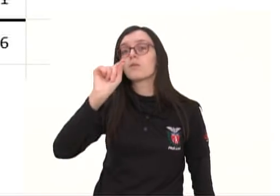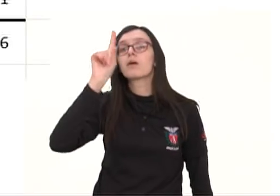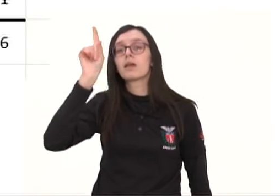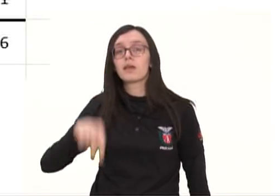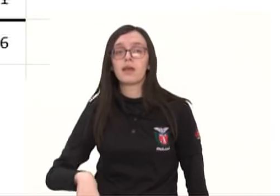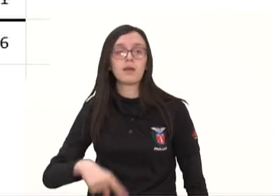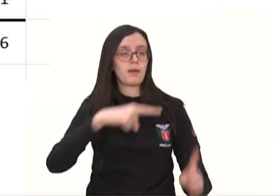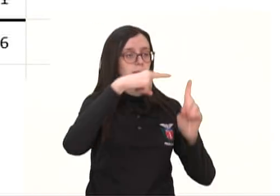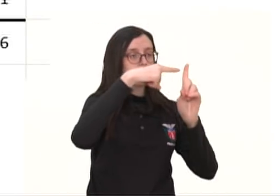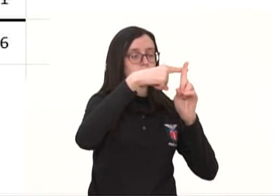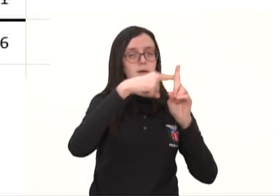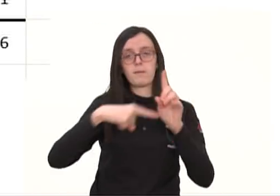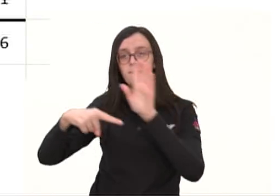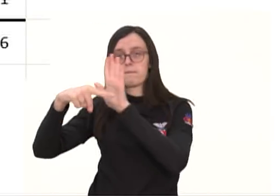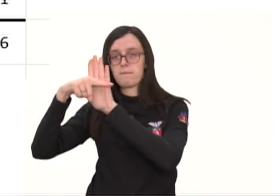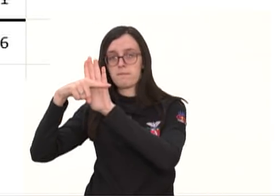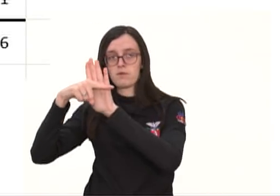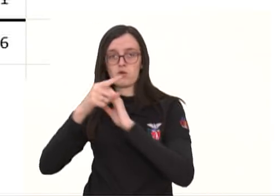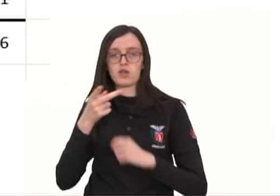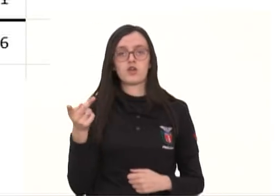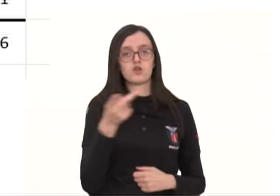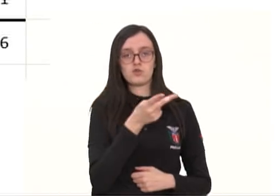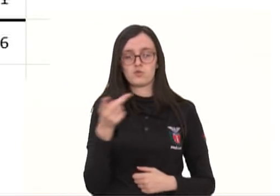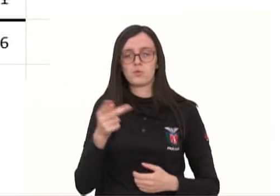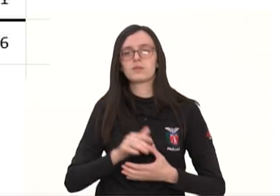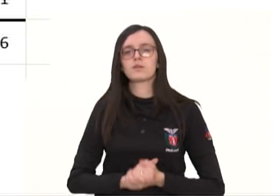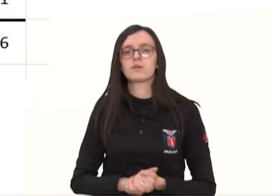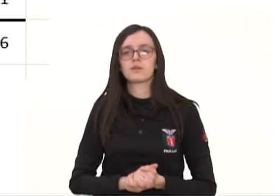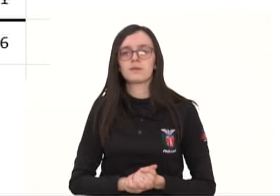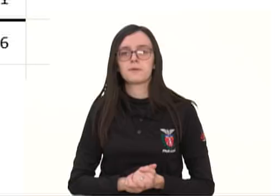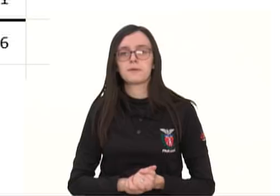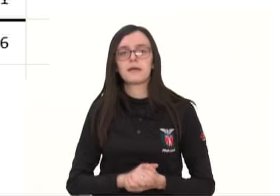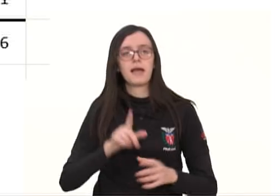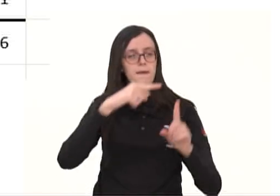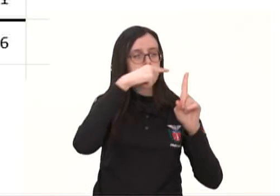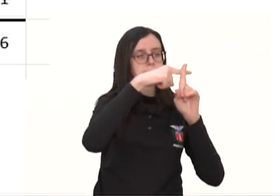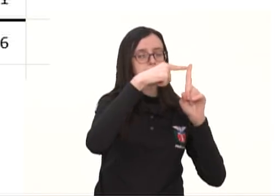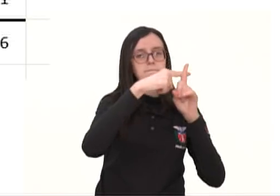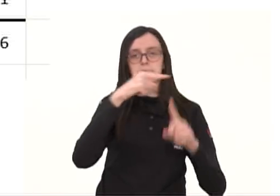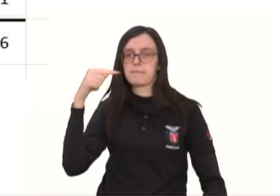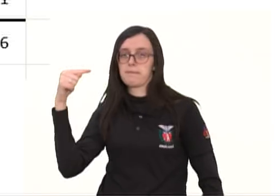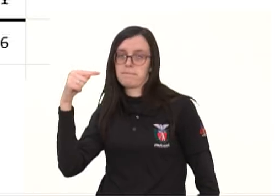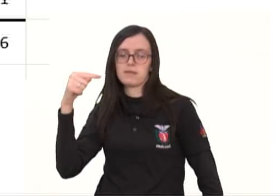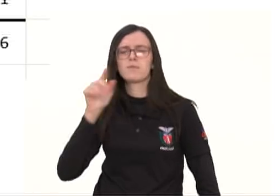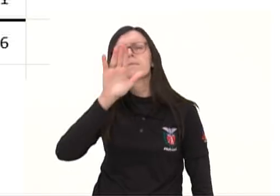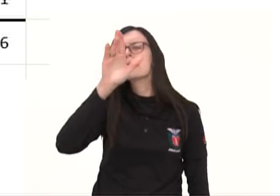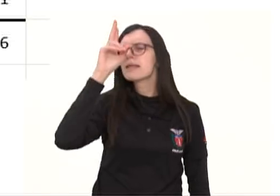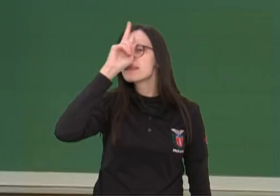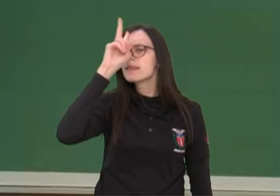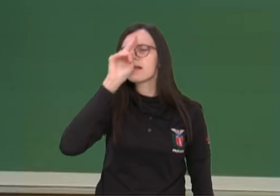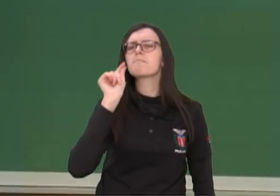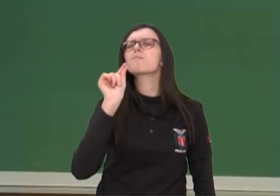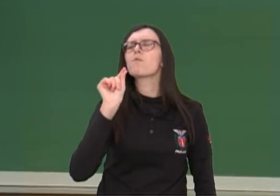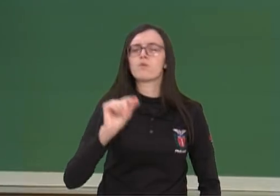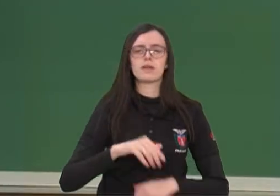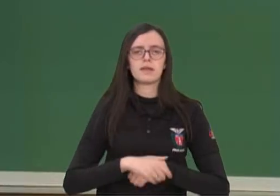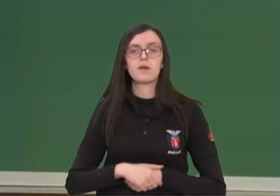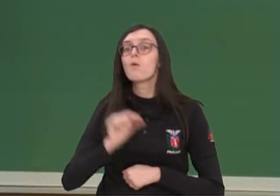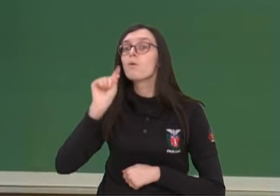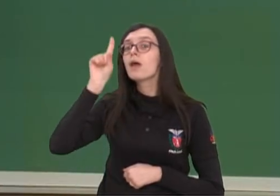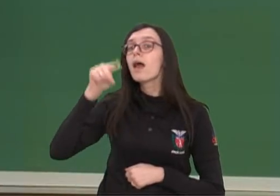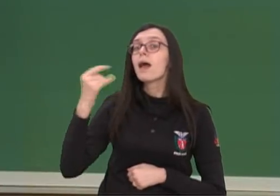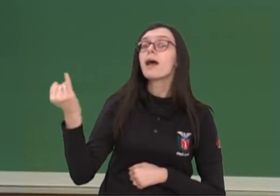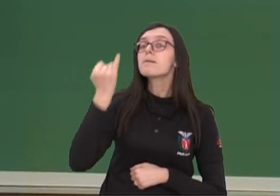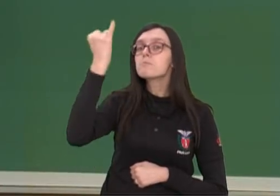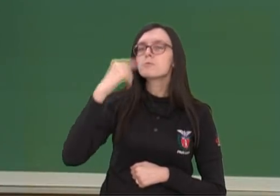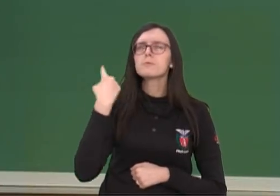dois algoritmos de subtração, as duas operações, operação de adição e subtração. Lembrando que, o que é importante a